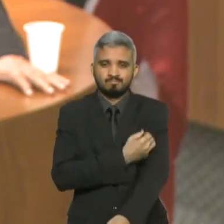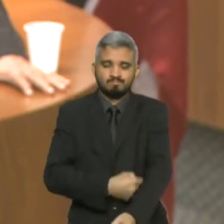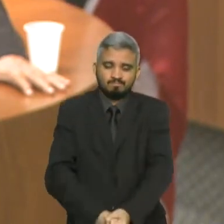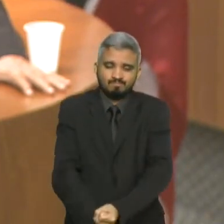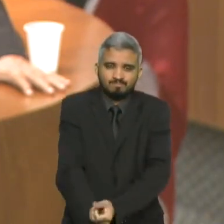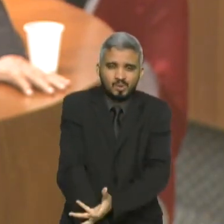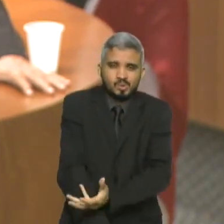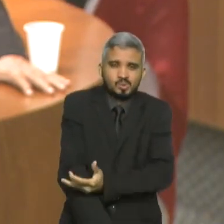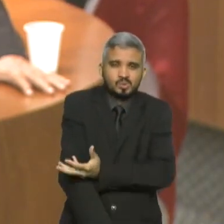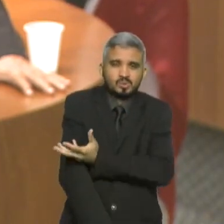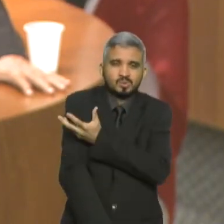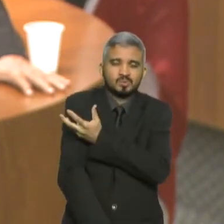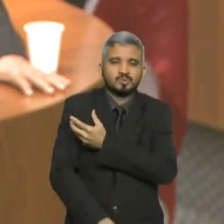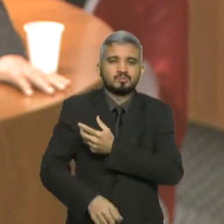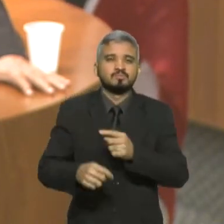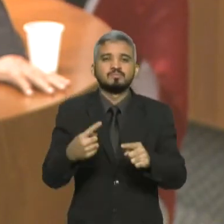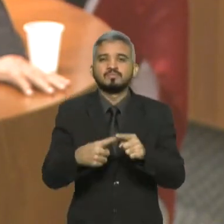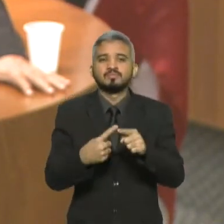eu